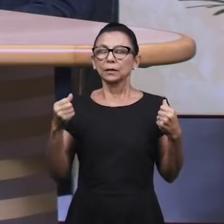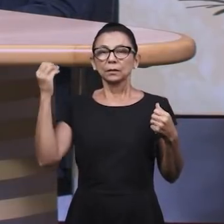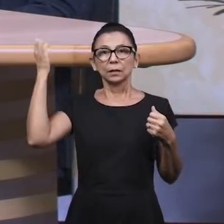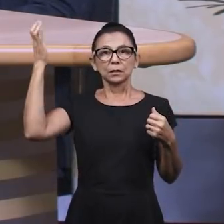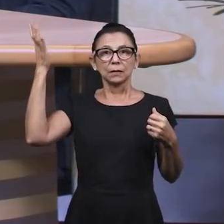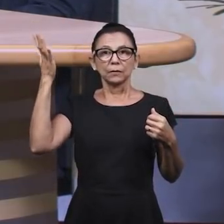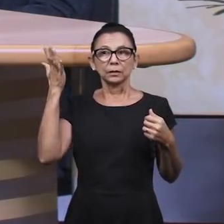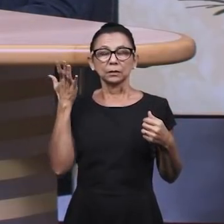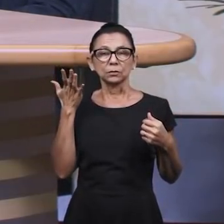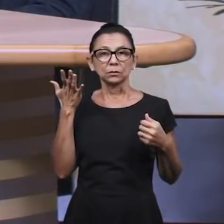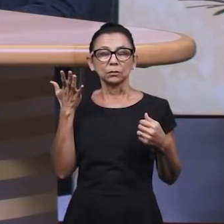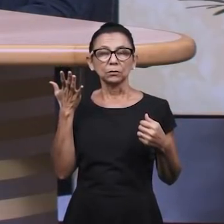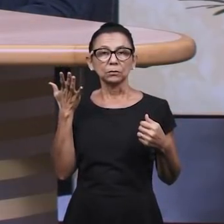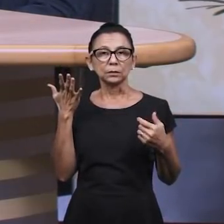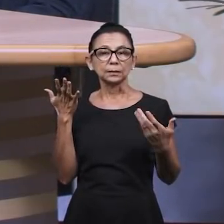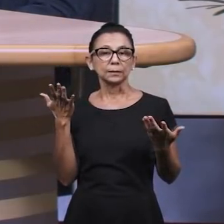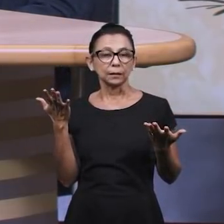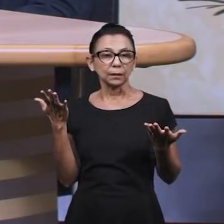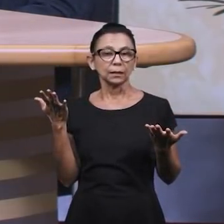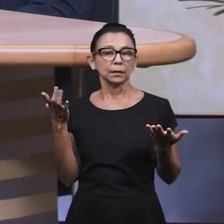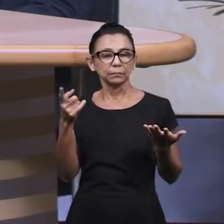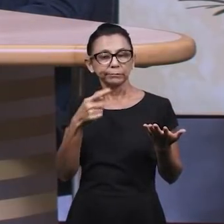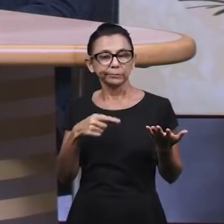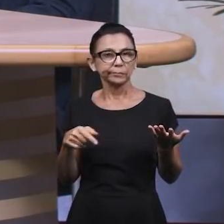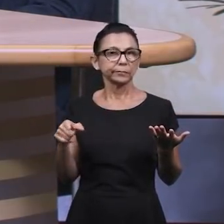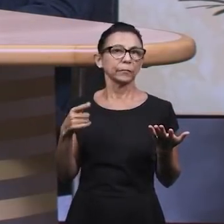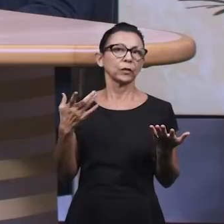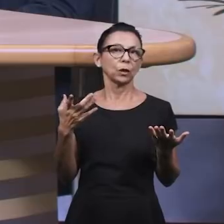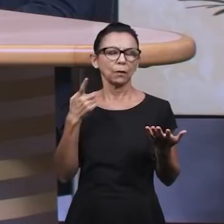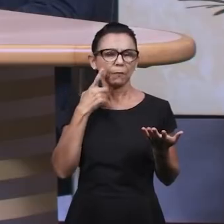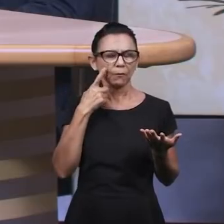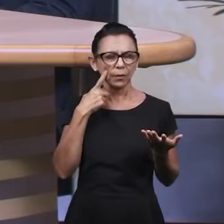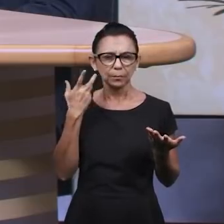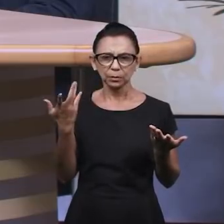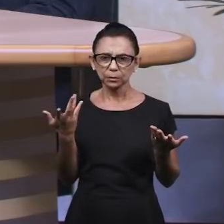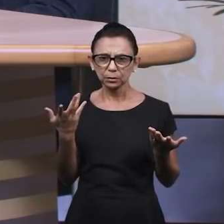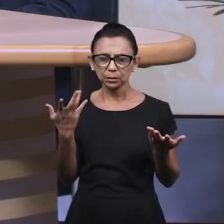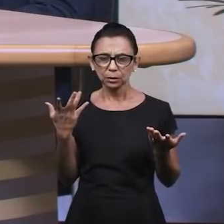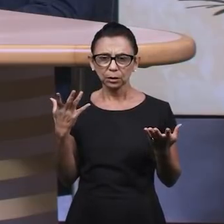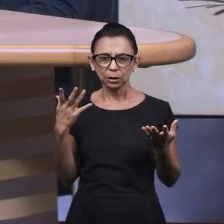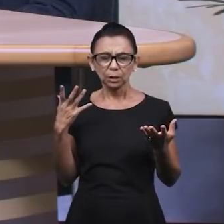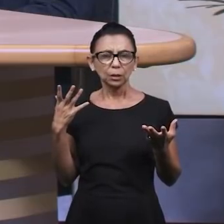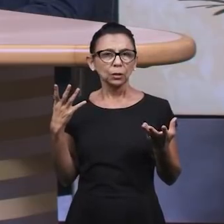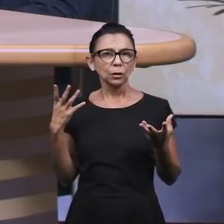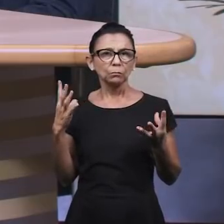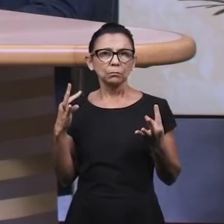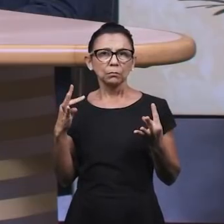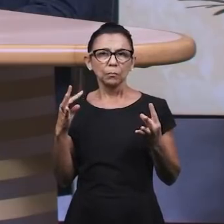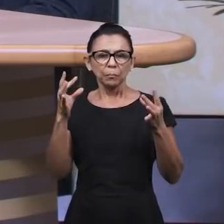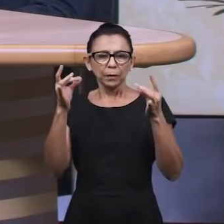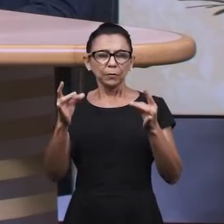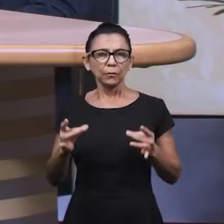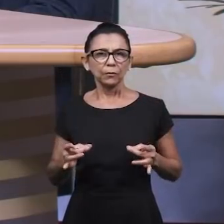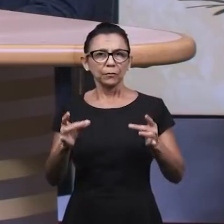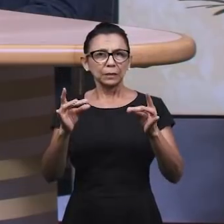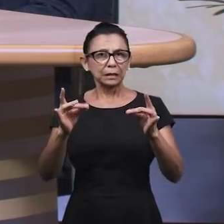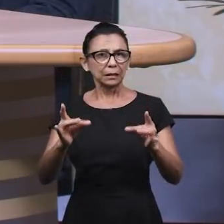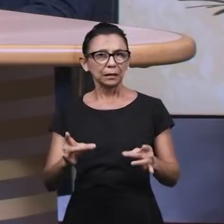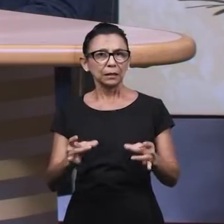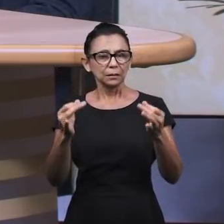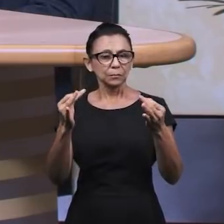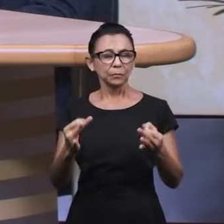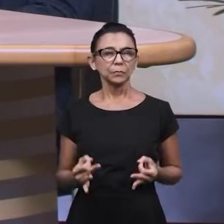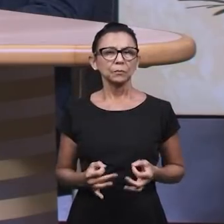revelação ela nos faz encontrar, né, de maneira completa tudo aquilo que nós